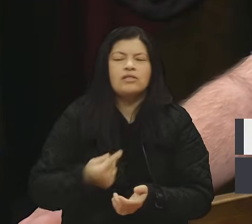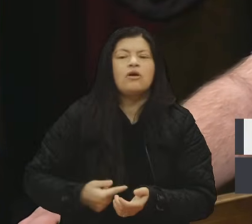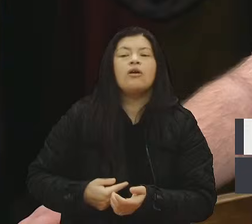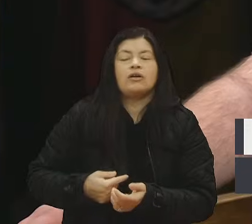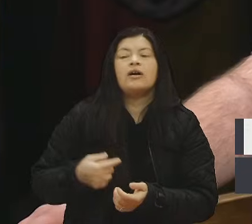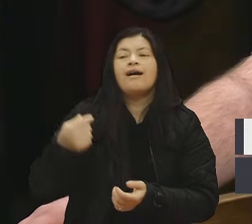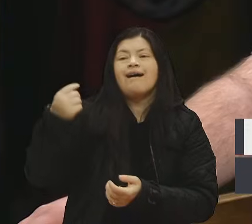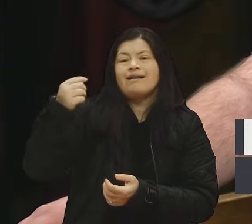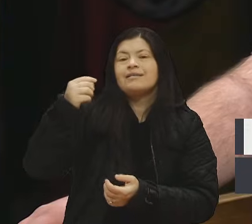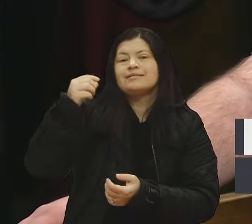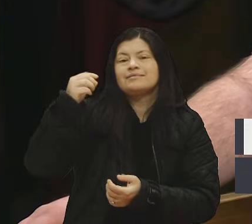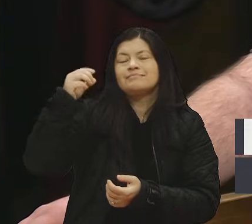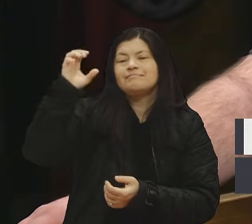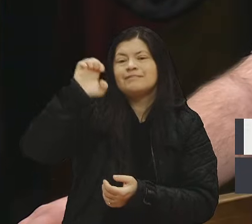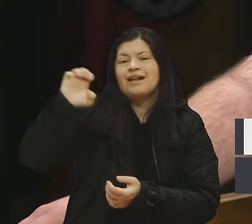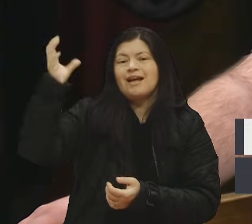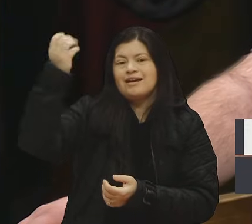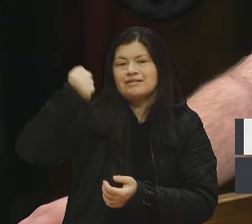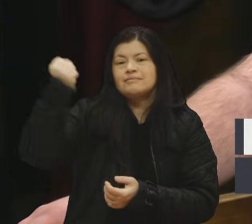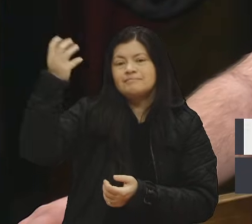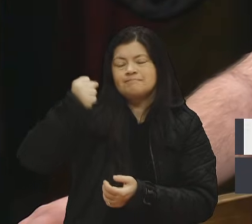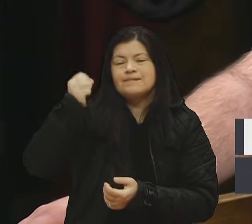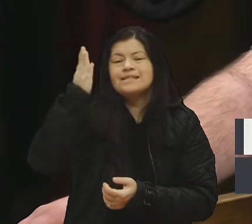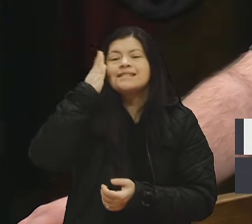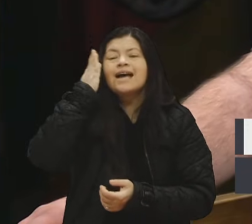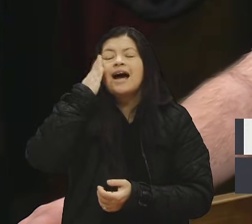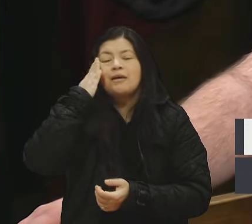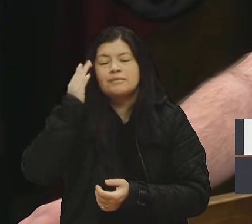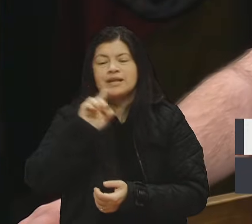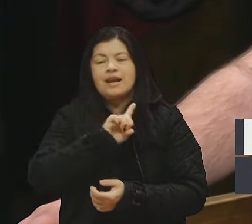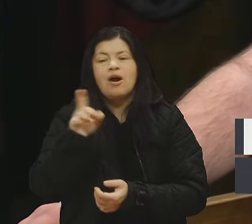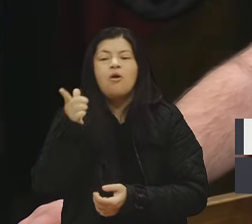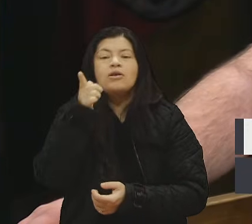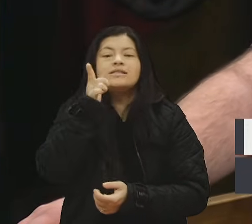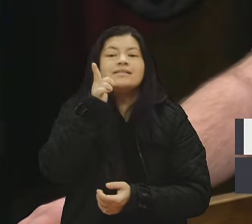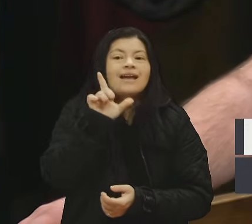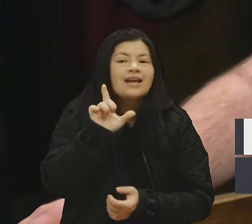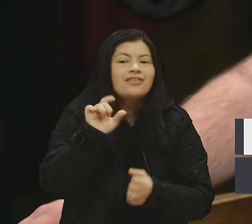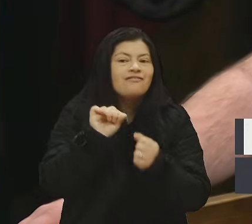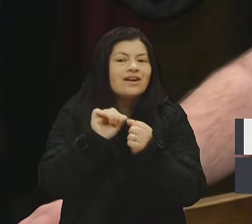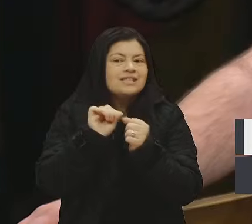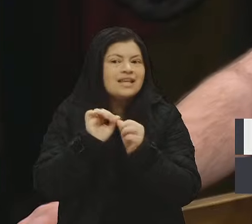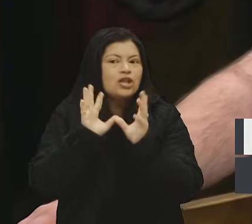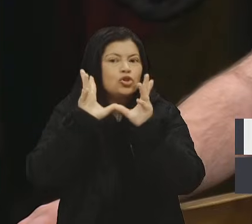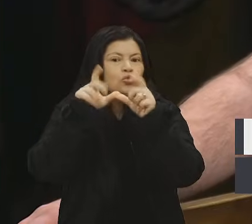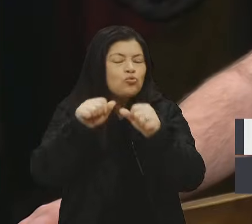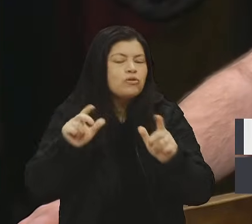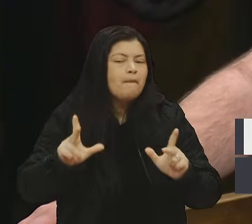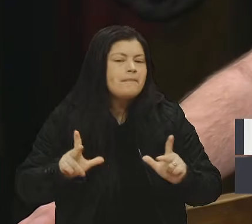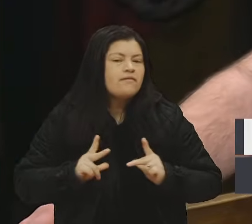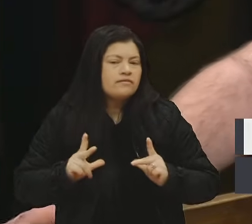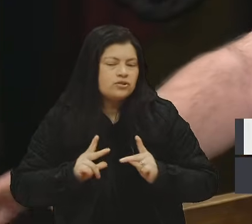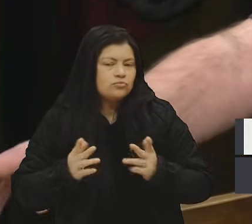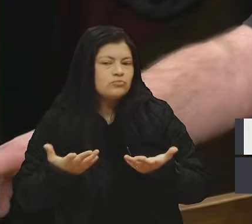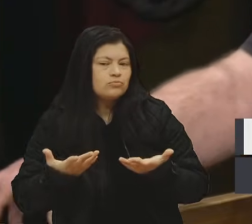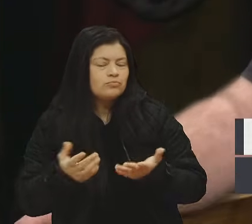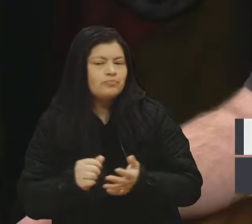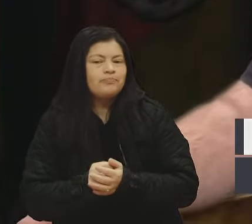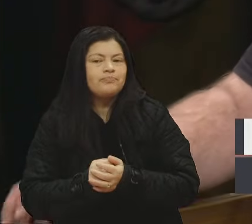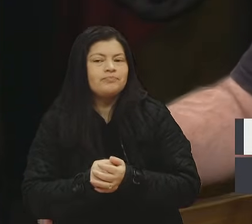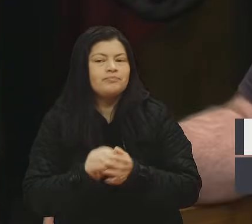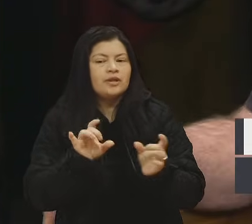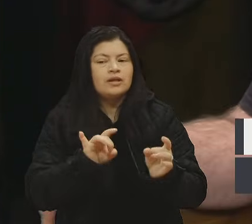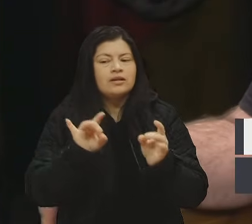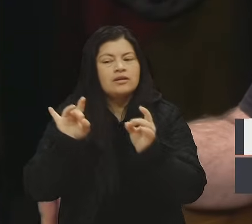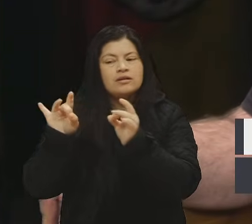ele, obviamente, sabendo que não conseguiria fazer toda a privatização, ele deixa ali